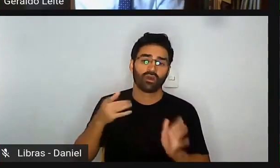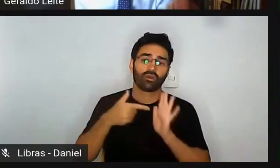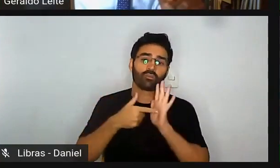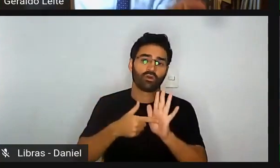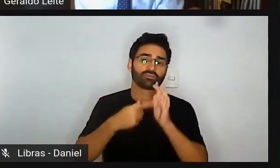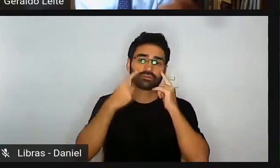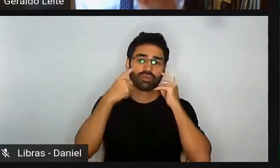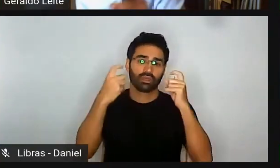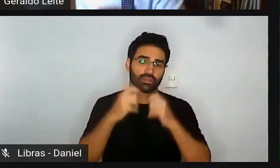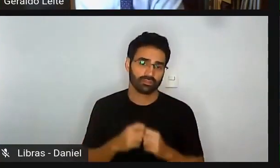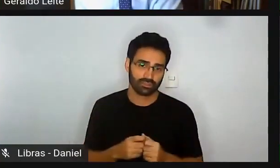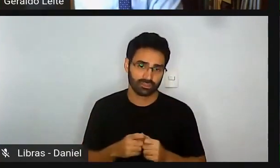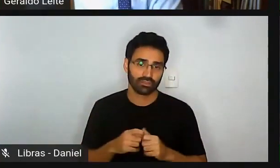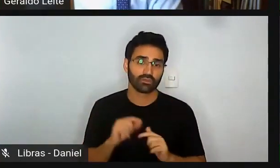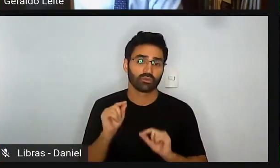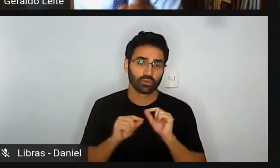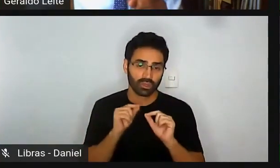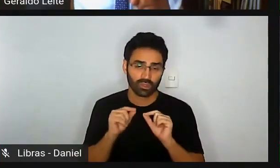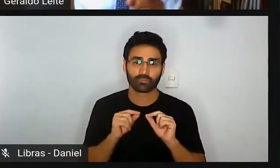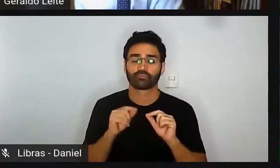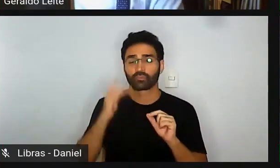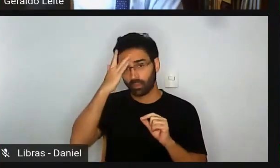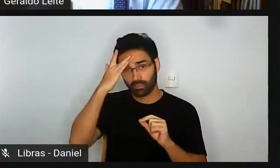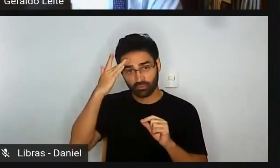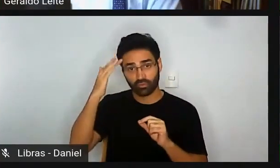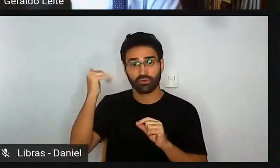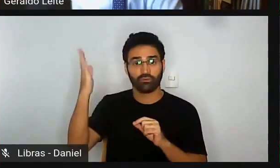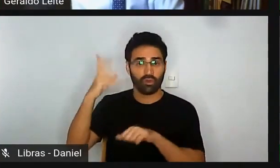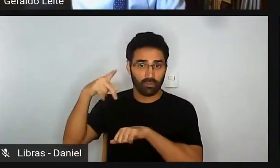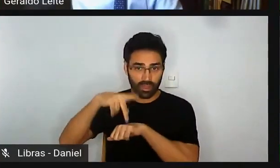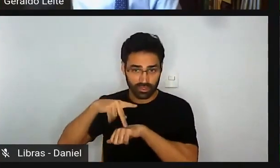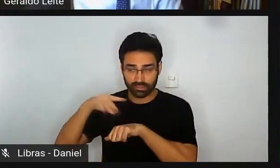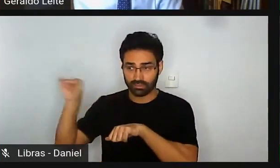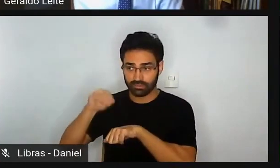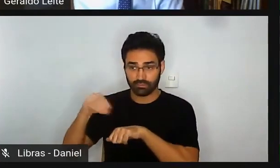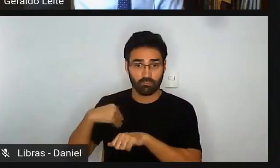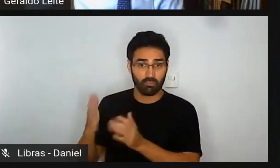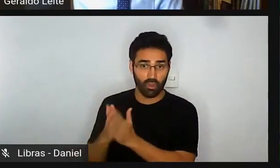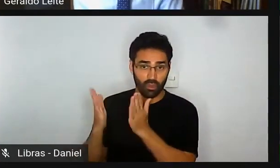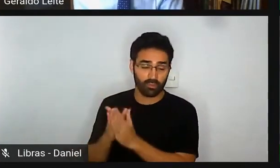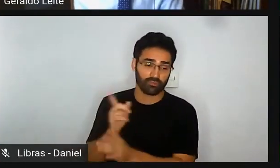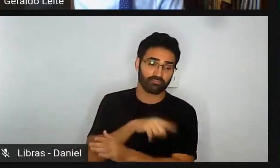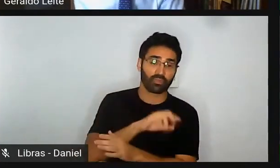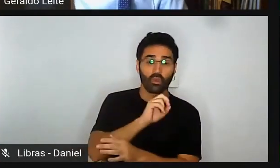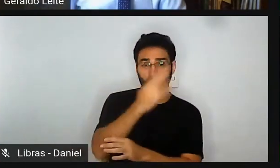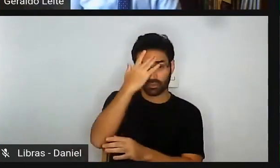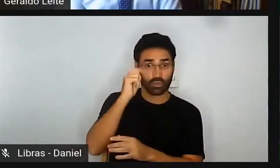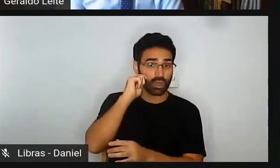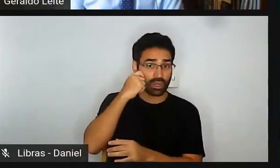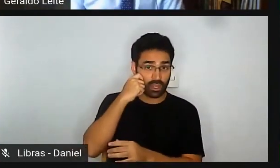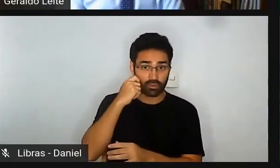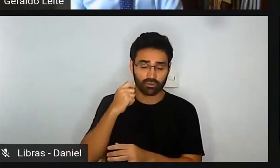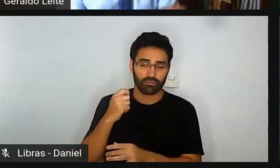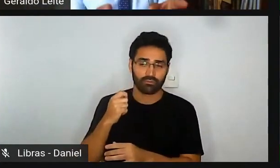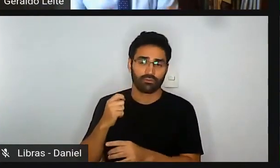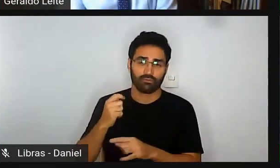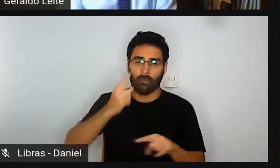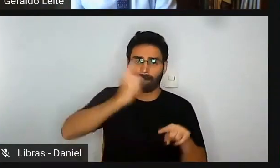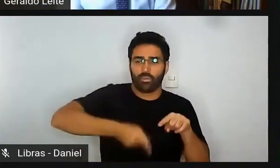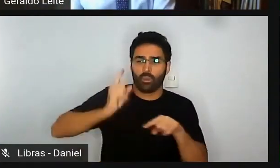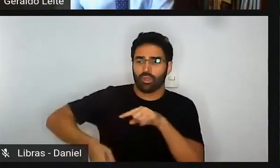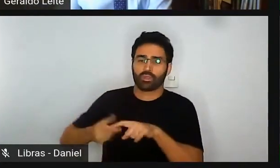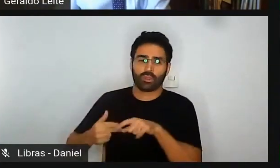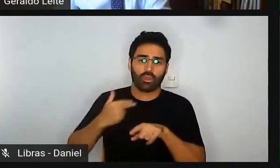que essa parcela, tanto os estrangeiros pobres, os imigrantes pobres, quanto os negros, não tivessem acesso à terra para